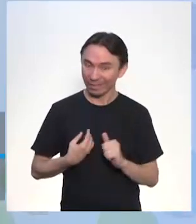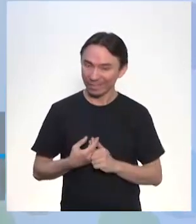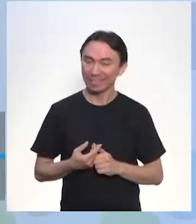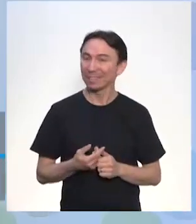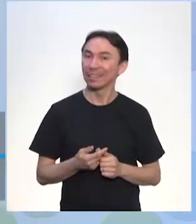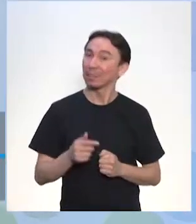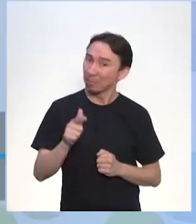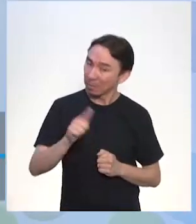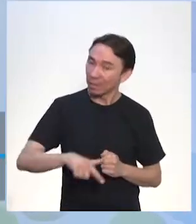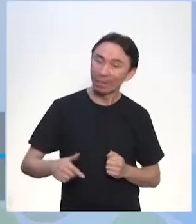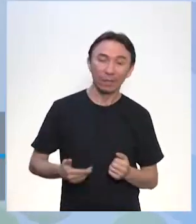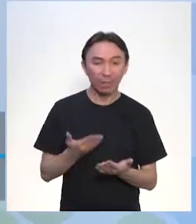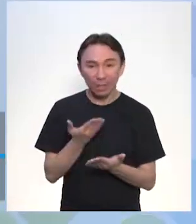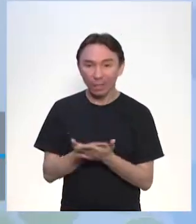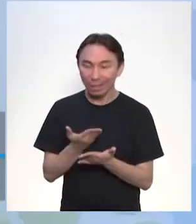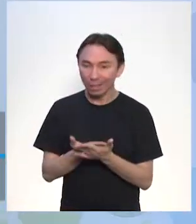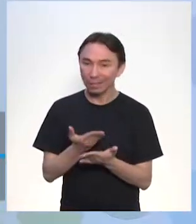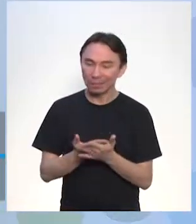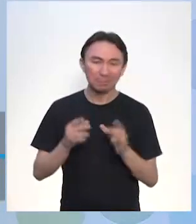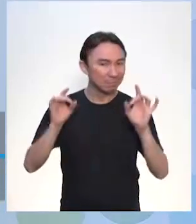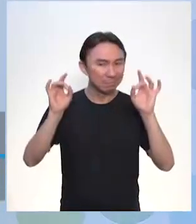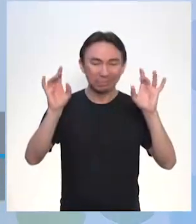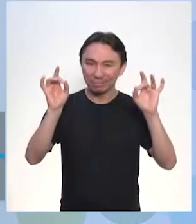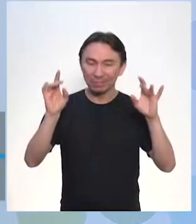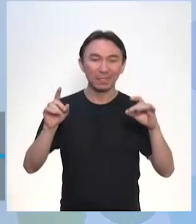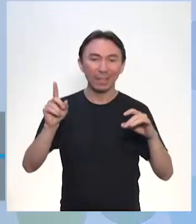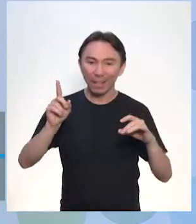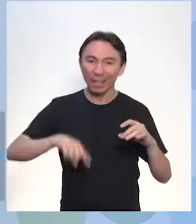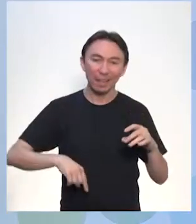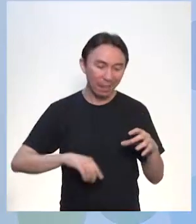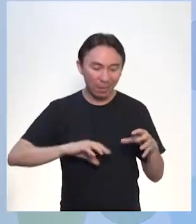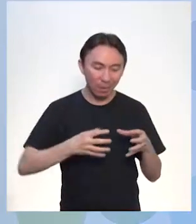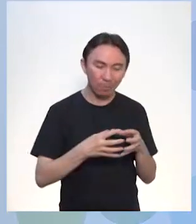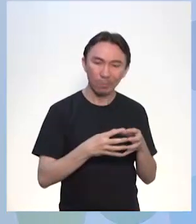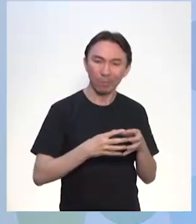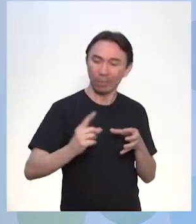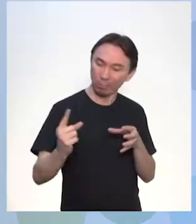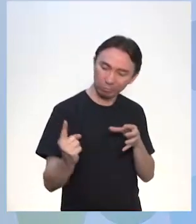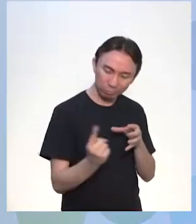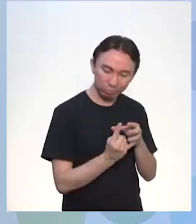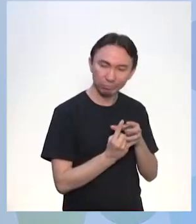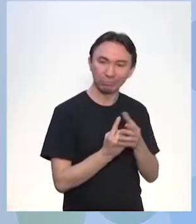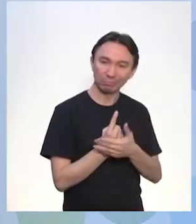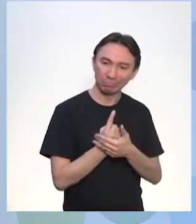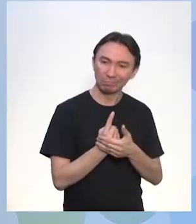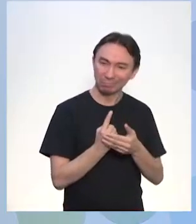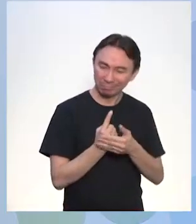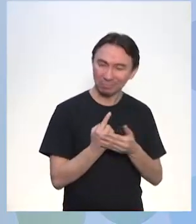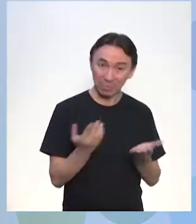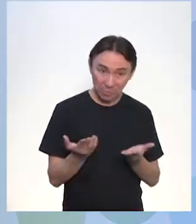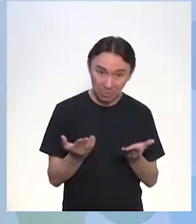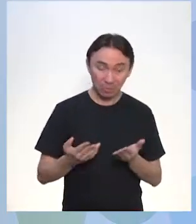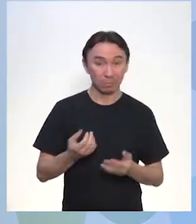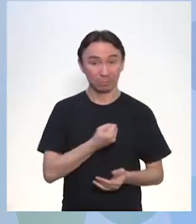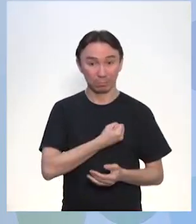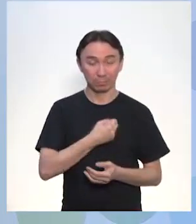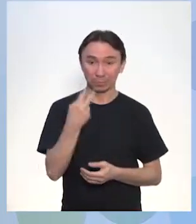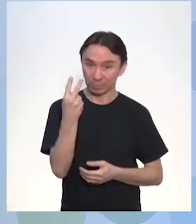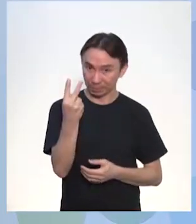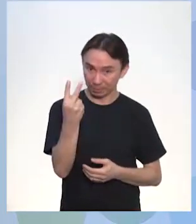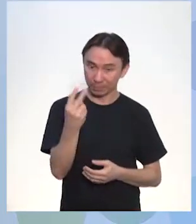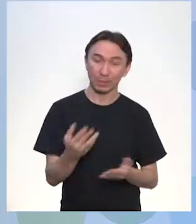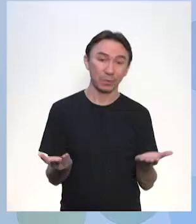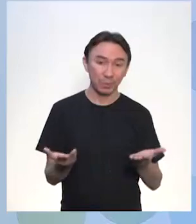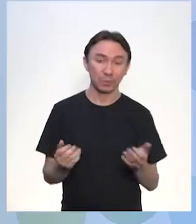aula especial, que é o nosso acolhimento, né? Hoje é a parte 2. E a gente tem aqui conosco uma presença, né?